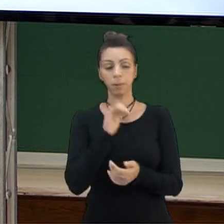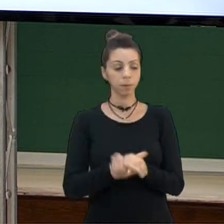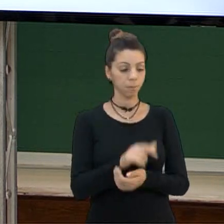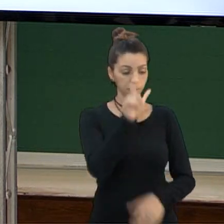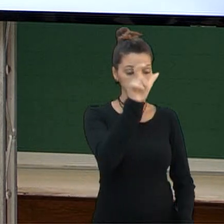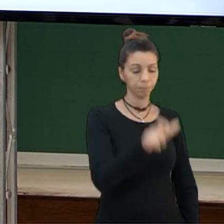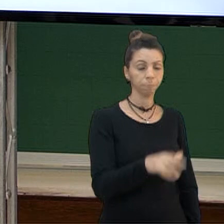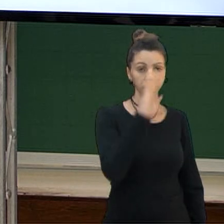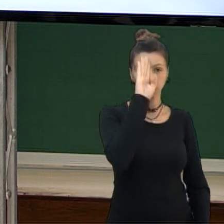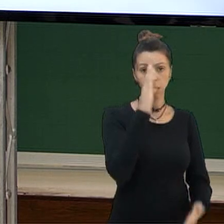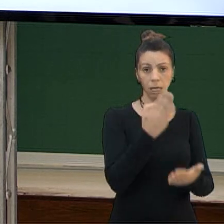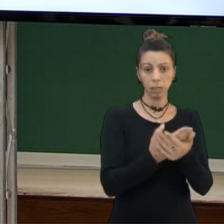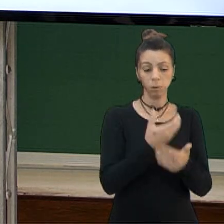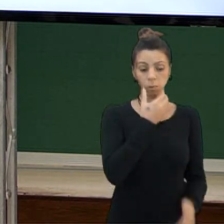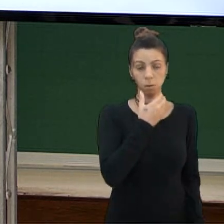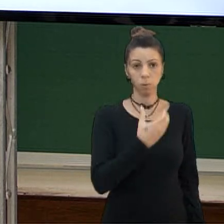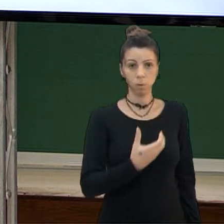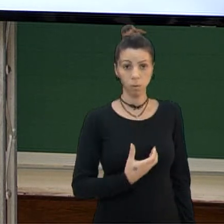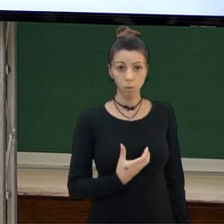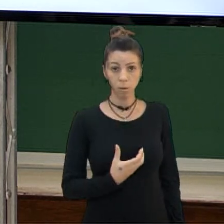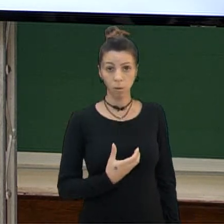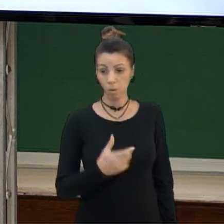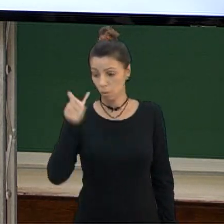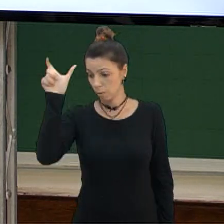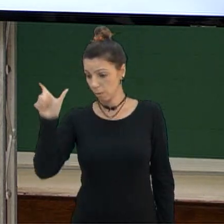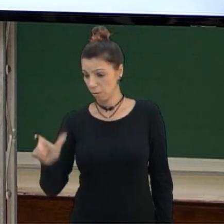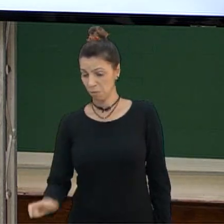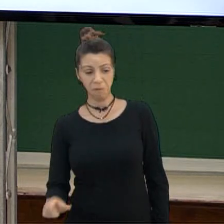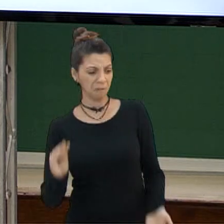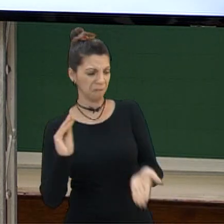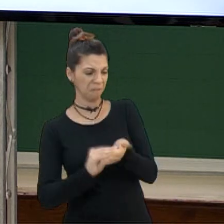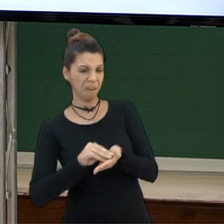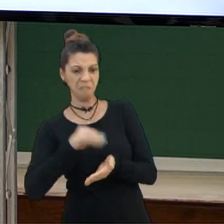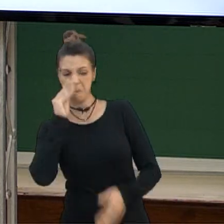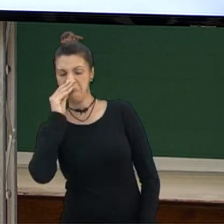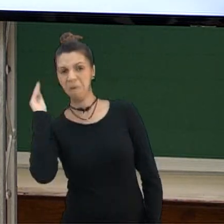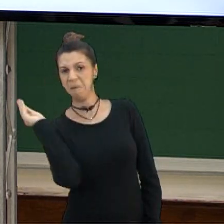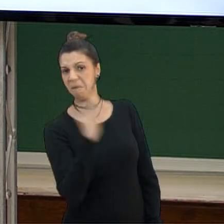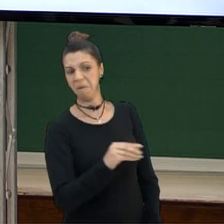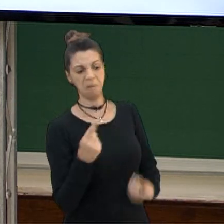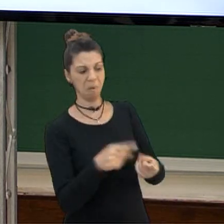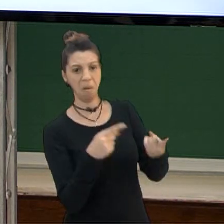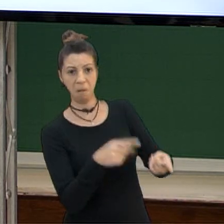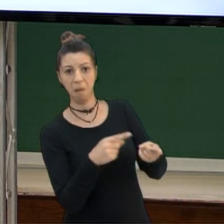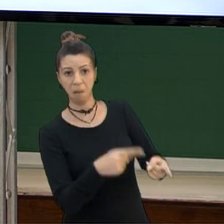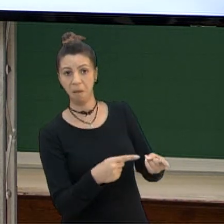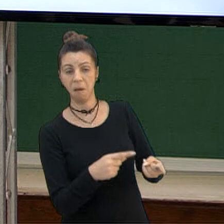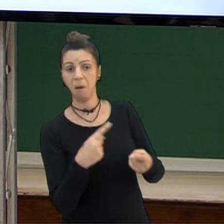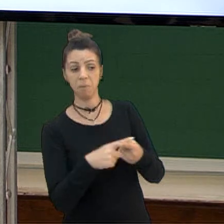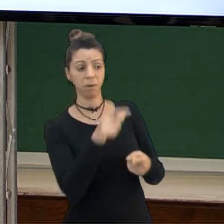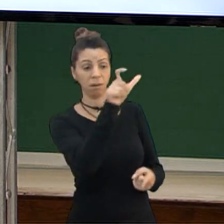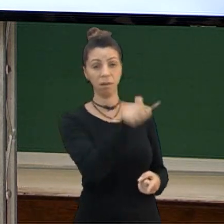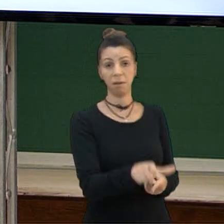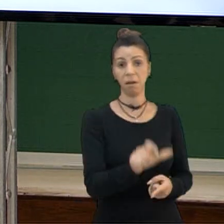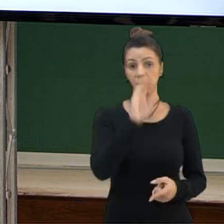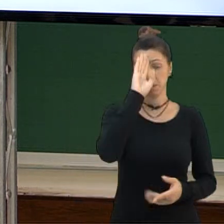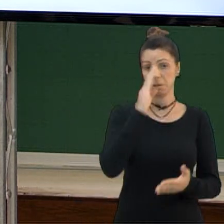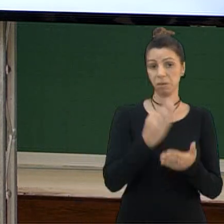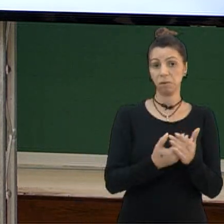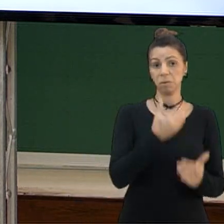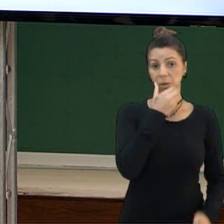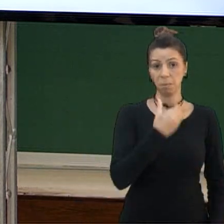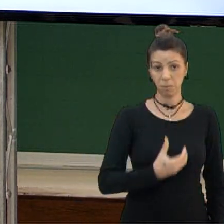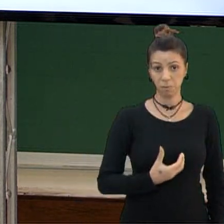Noel, a pessoa vai ter desrespeito pela pessoa porque ela acreditou em Papai Noel. Então, tudo isso mostra, né,